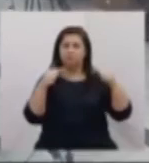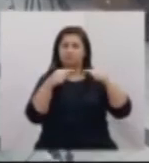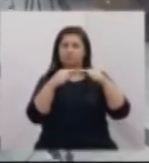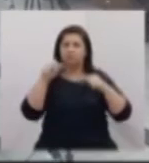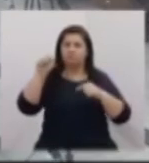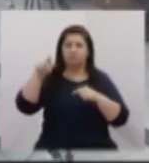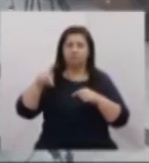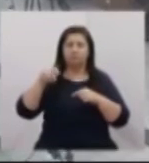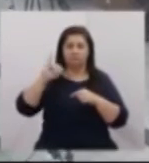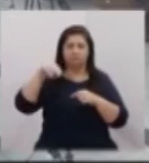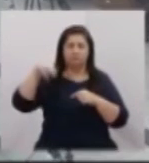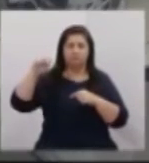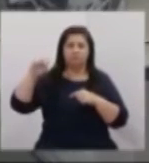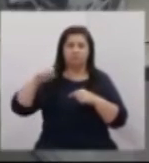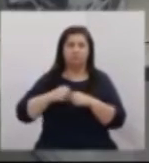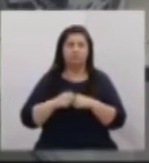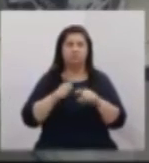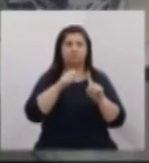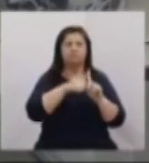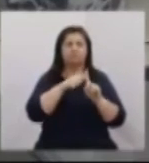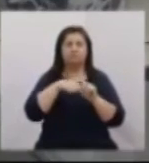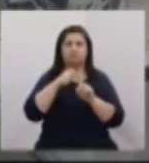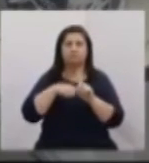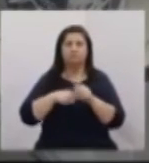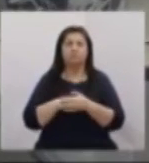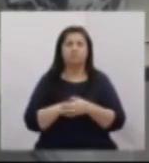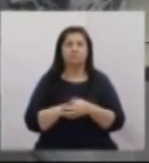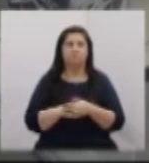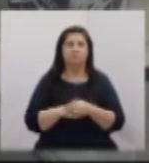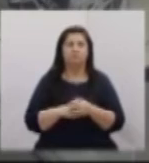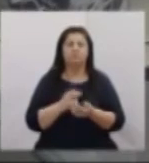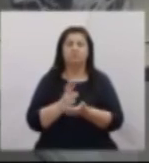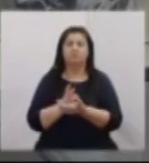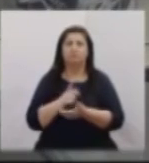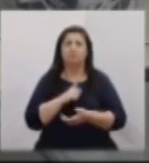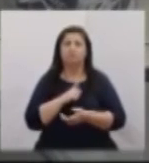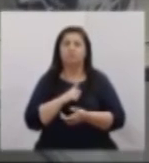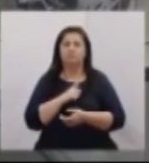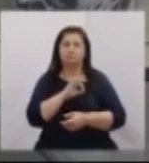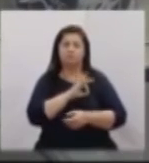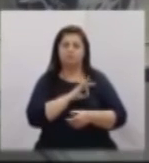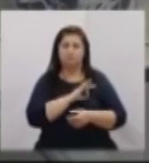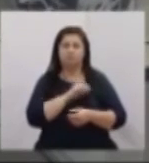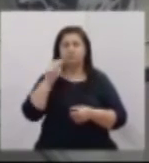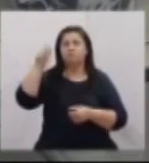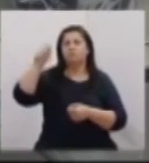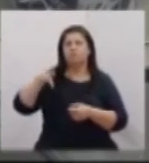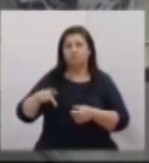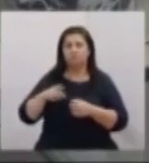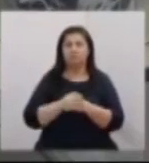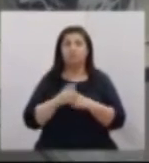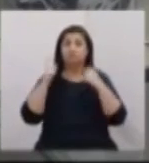que mensalmente, vereador Luiz Flávio, nós temos guardas municipais se aposentando. Então isso nos